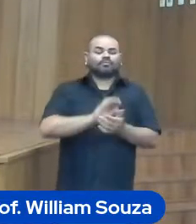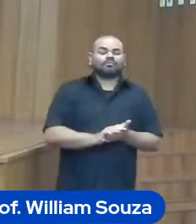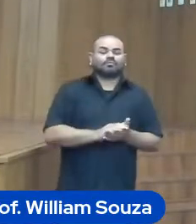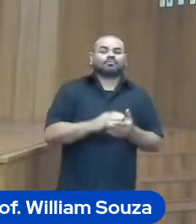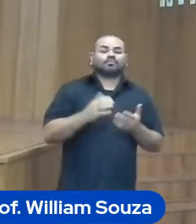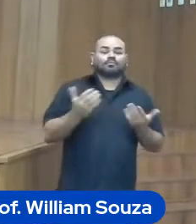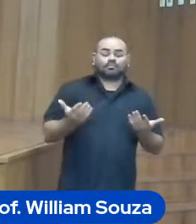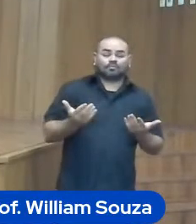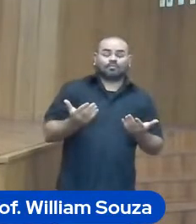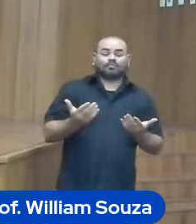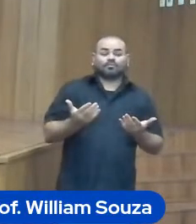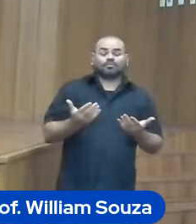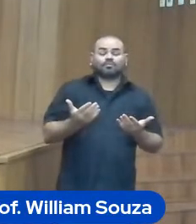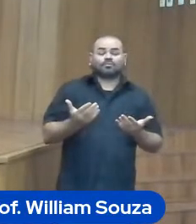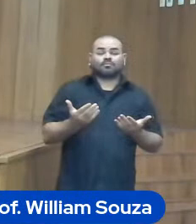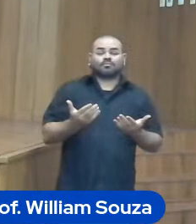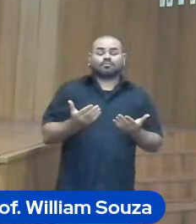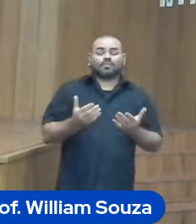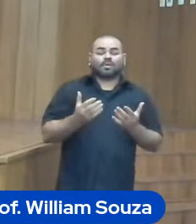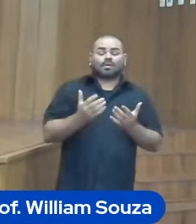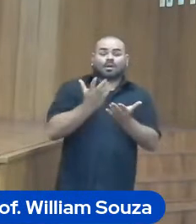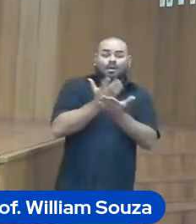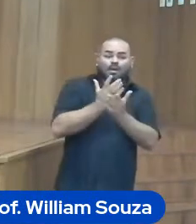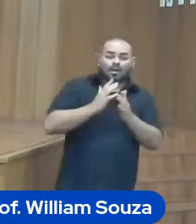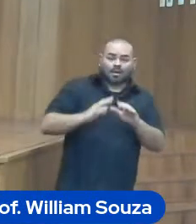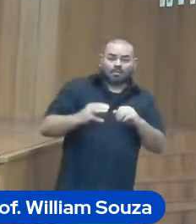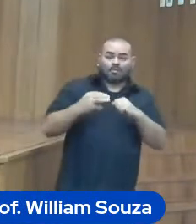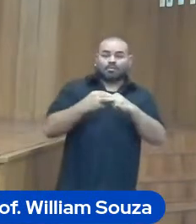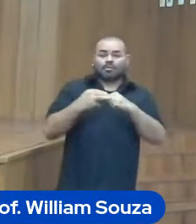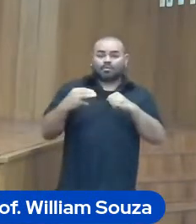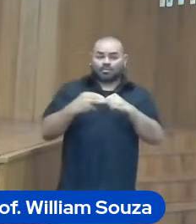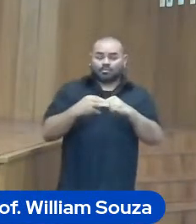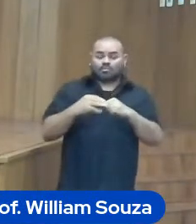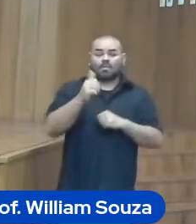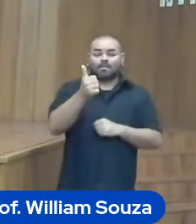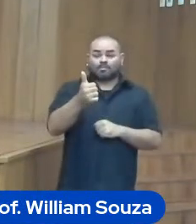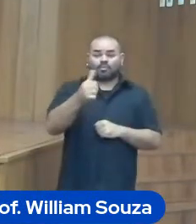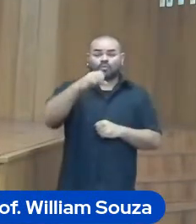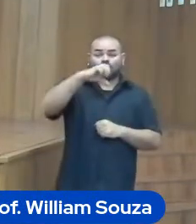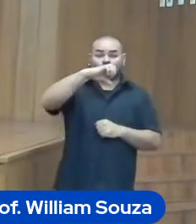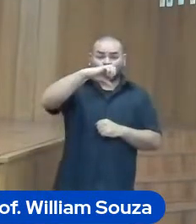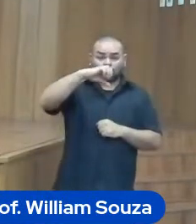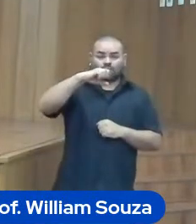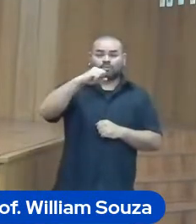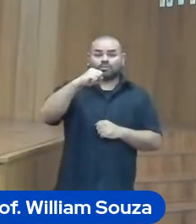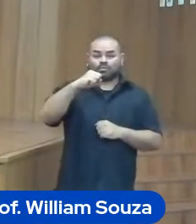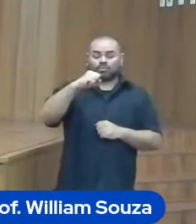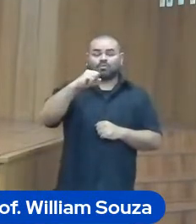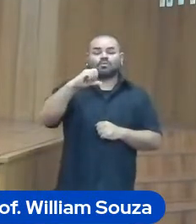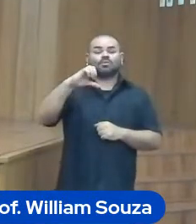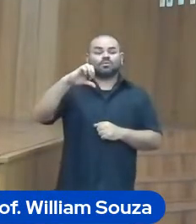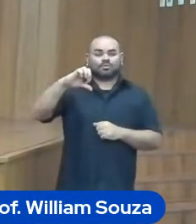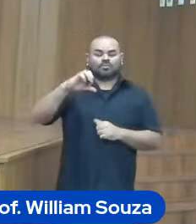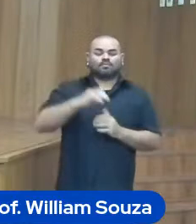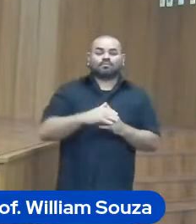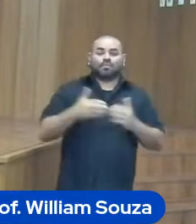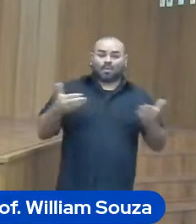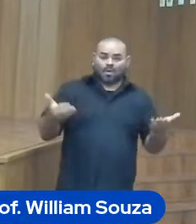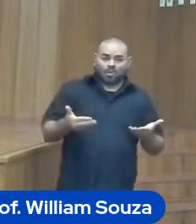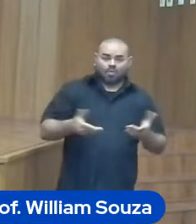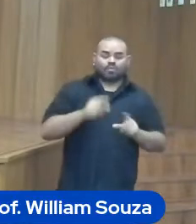instituição em que concluiu seu mestrado em 1989. Atualmente, é professor